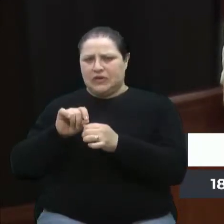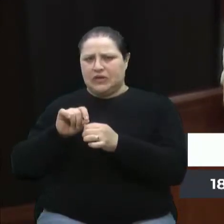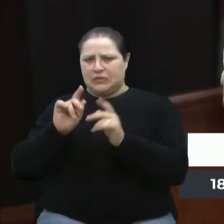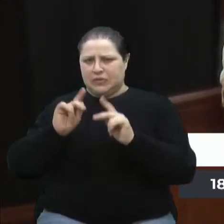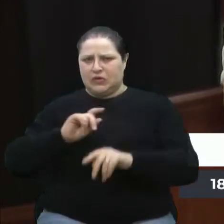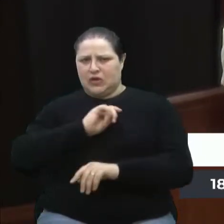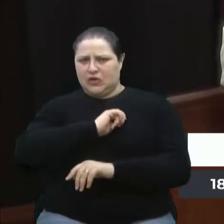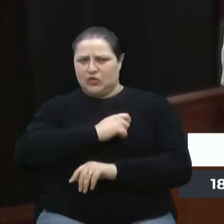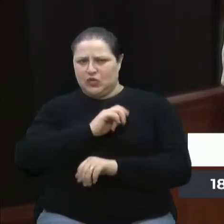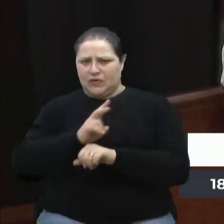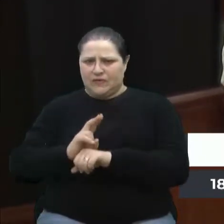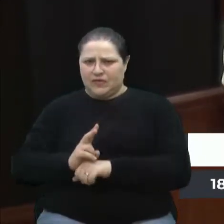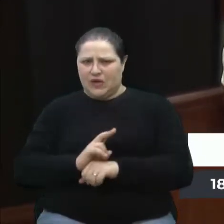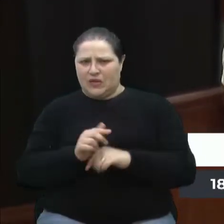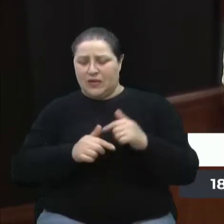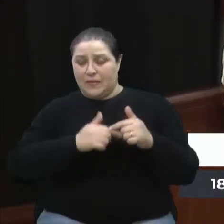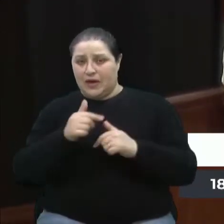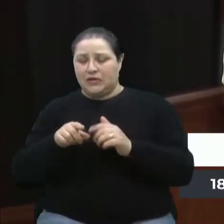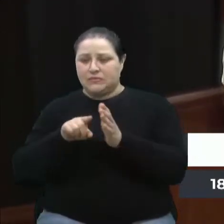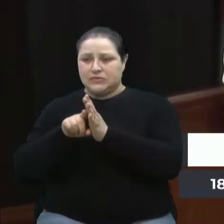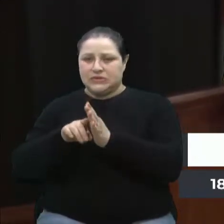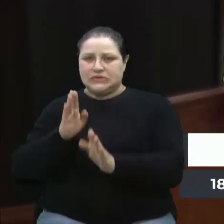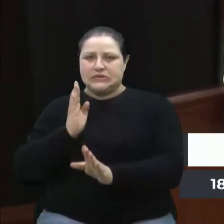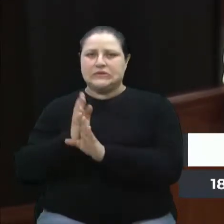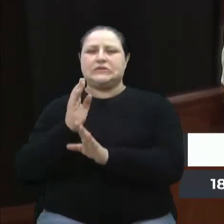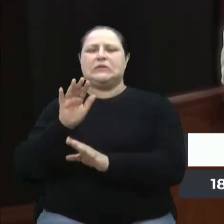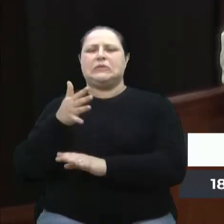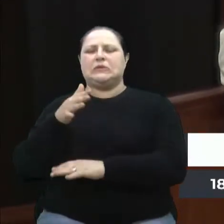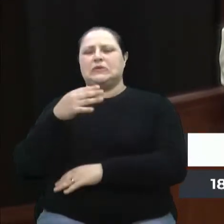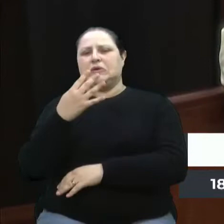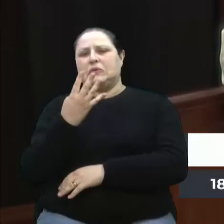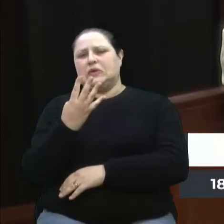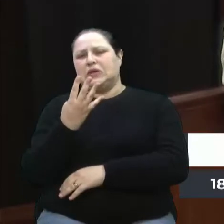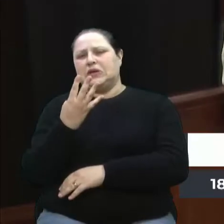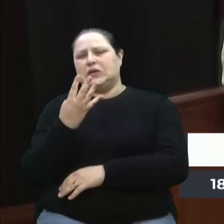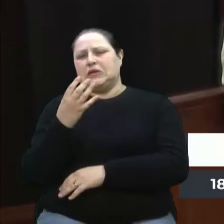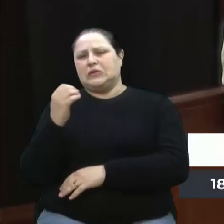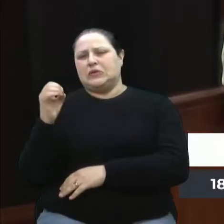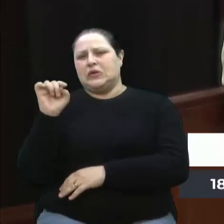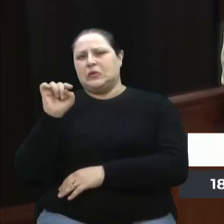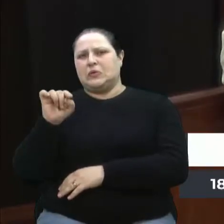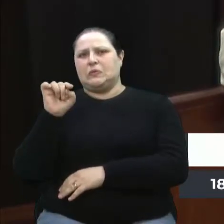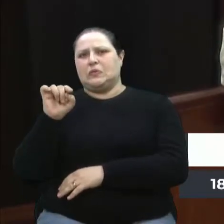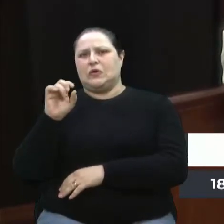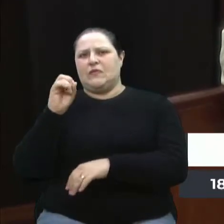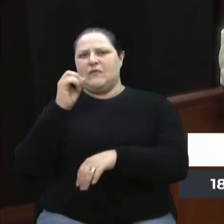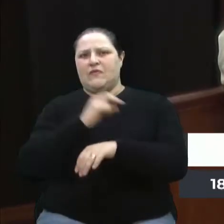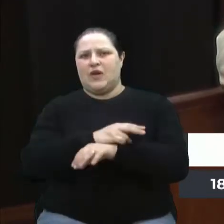auditores fiscais do trabalho, de cerca de 400 mil vagas